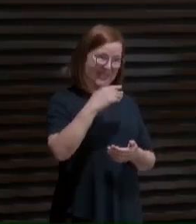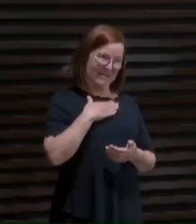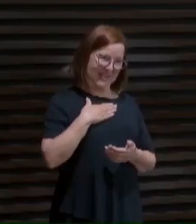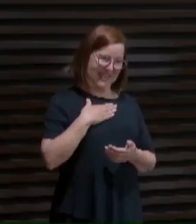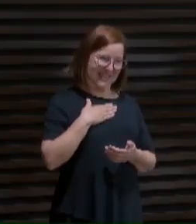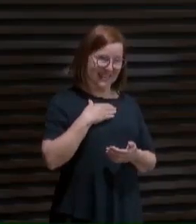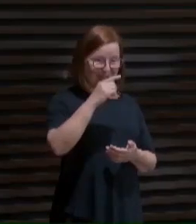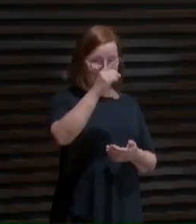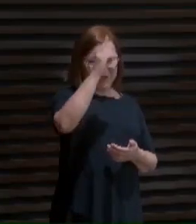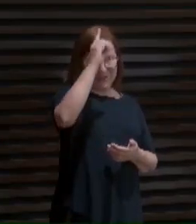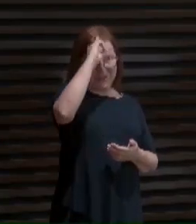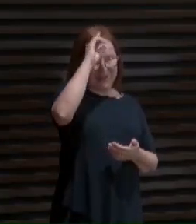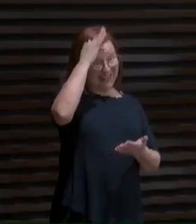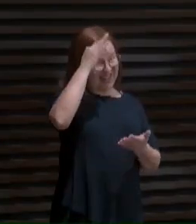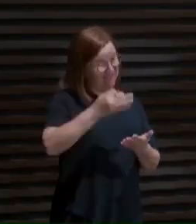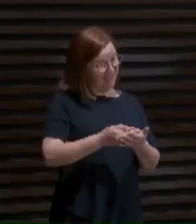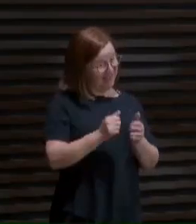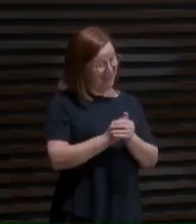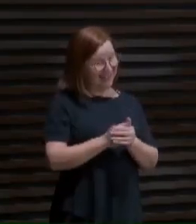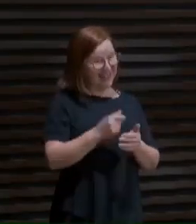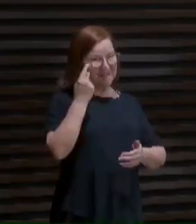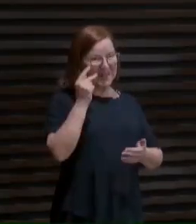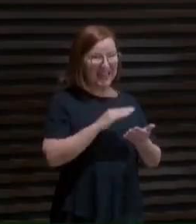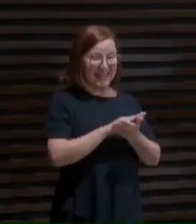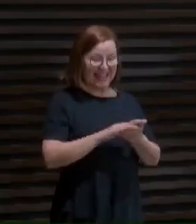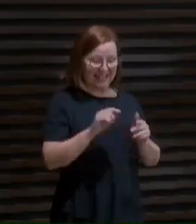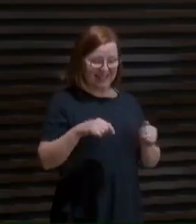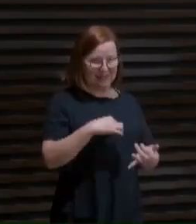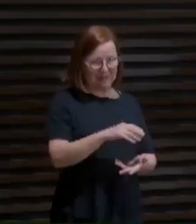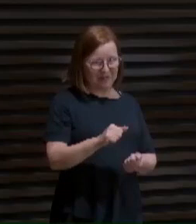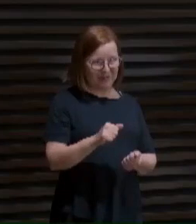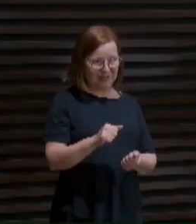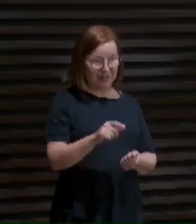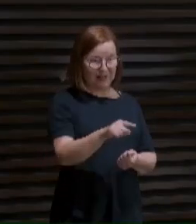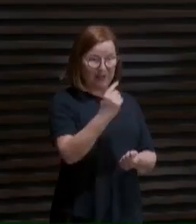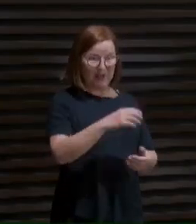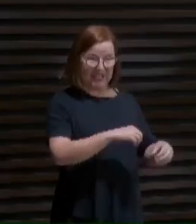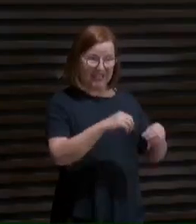o dom da fé, para que nada neste mundo venha nos tirar